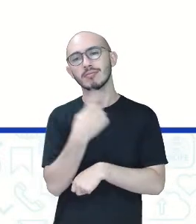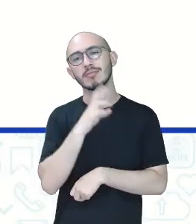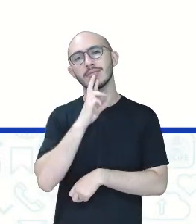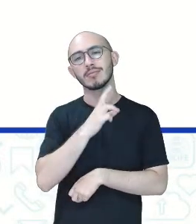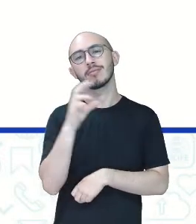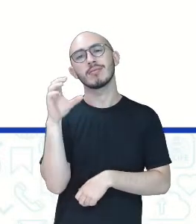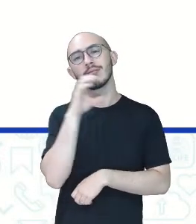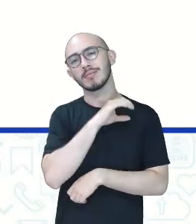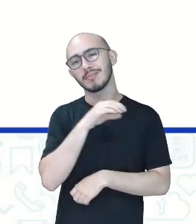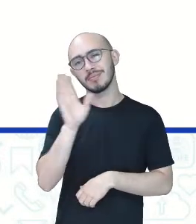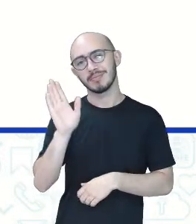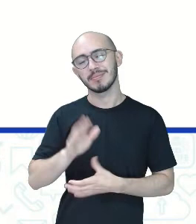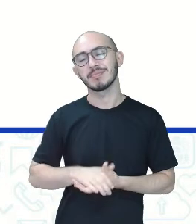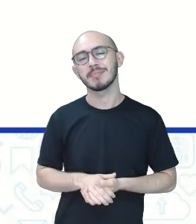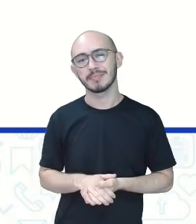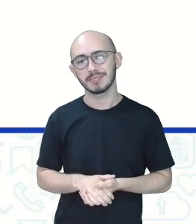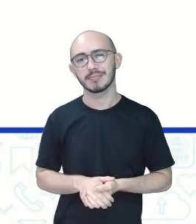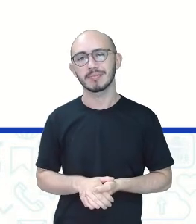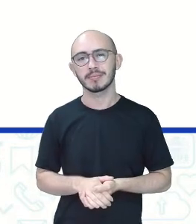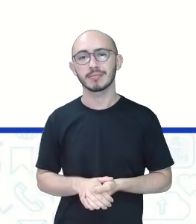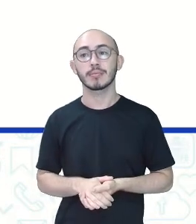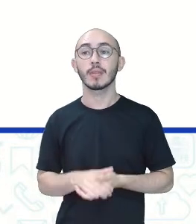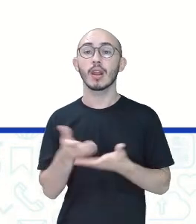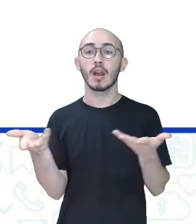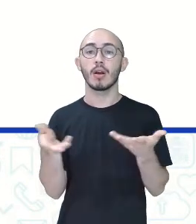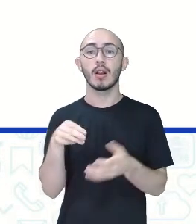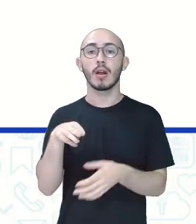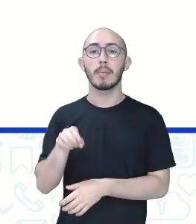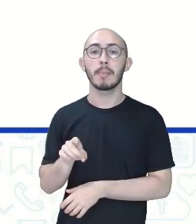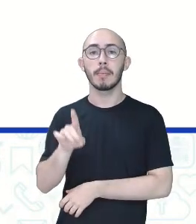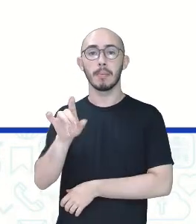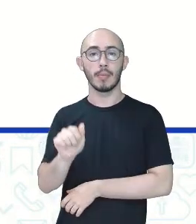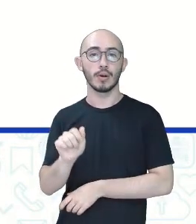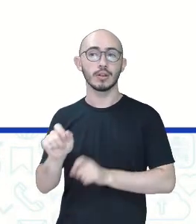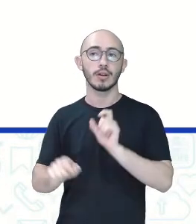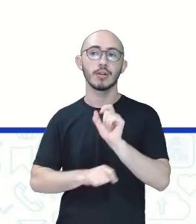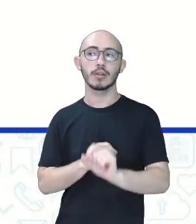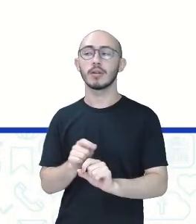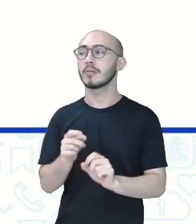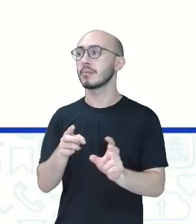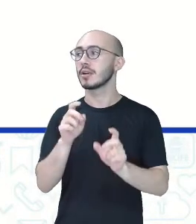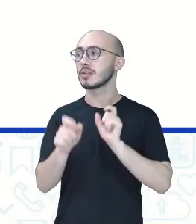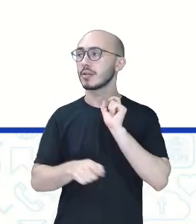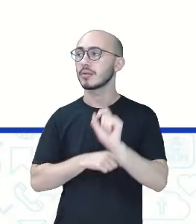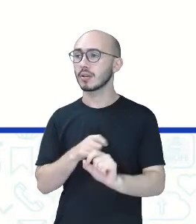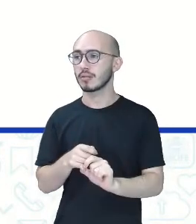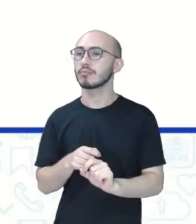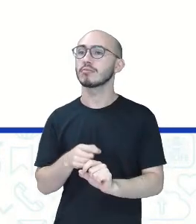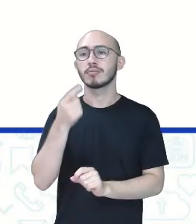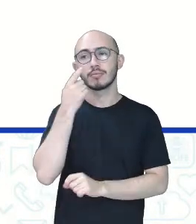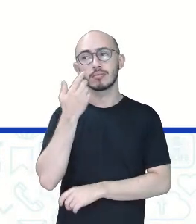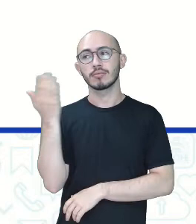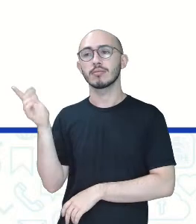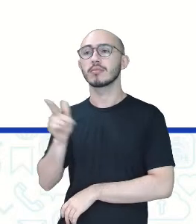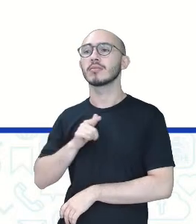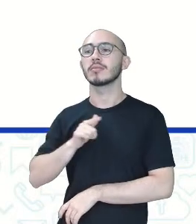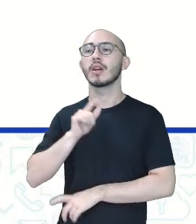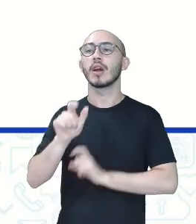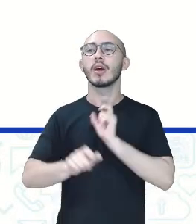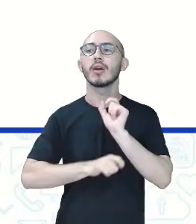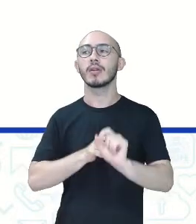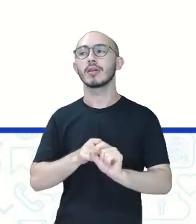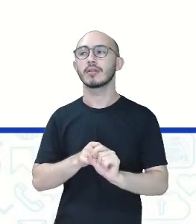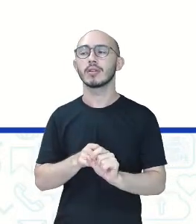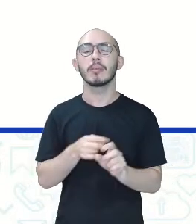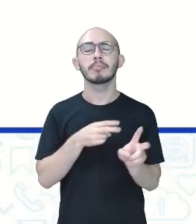resposta um pouco mais rápida, né? Quando a gente foi para a moda, que já é o próximo, a gente percebeu que, nesse caso, a gente vai investir